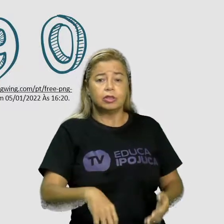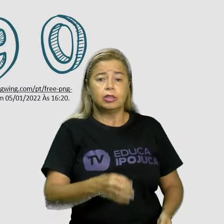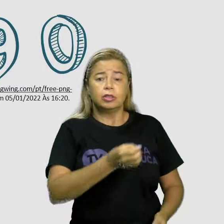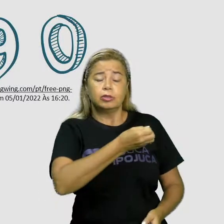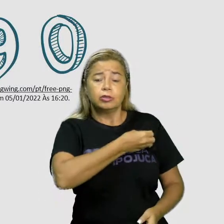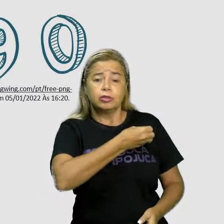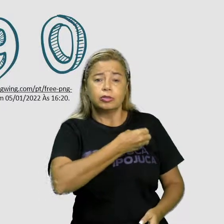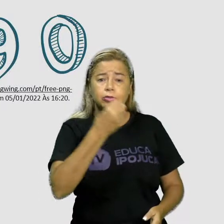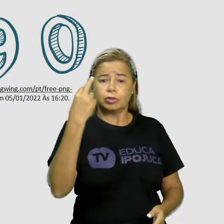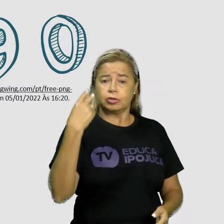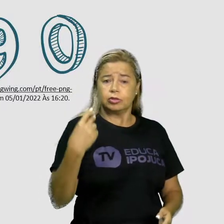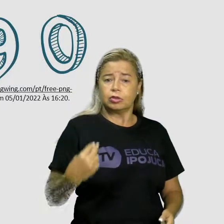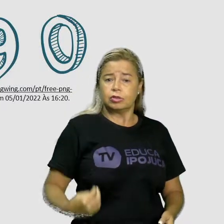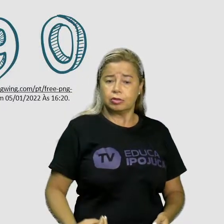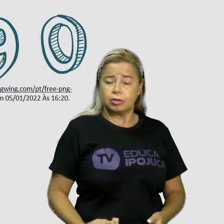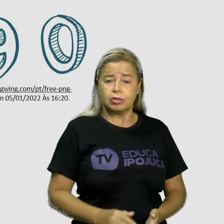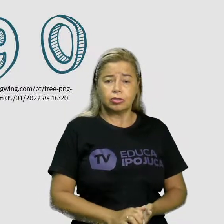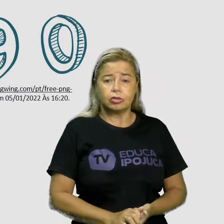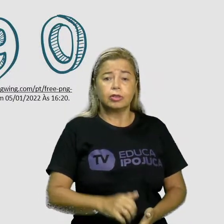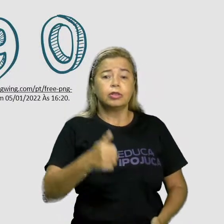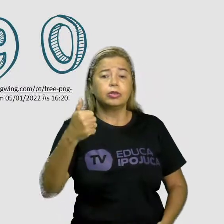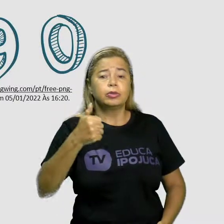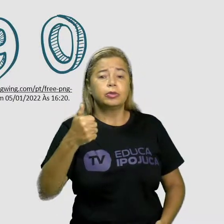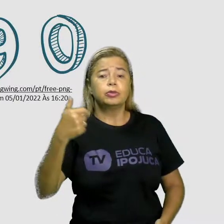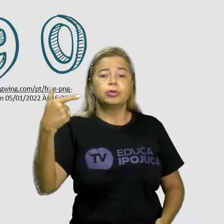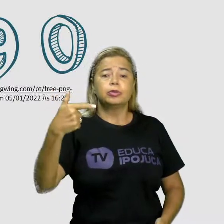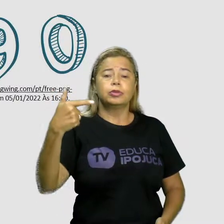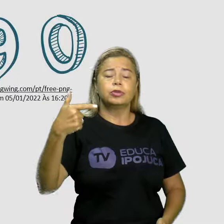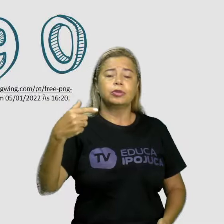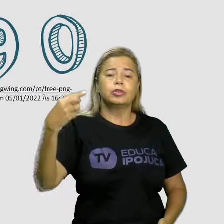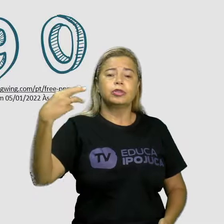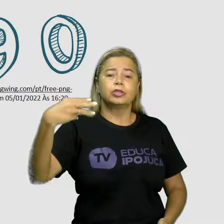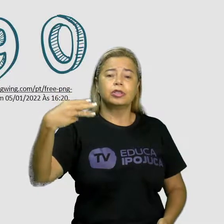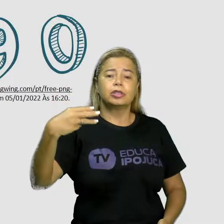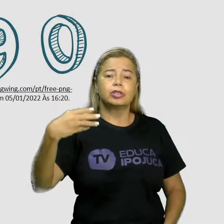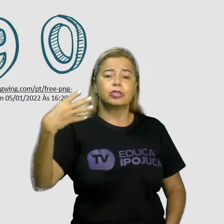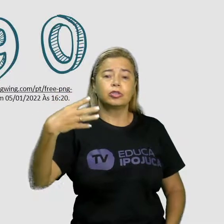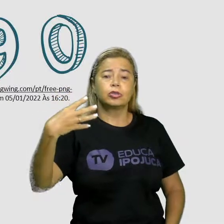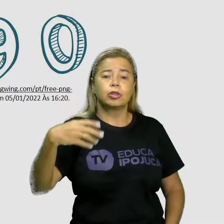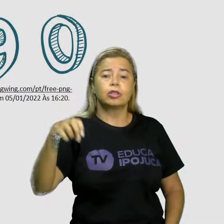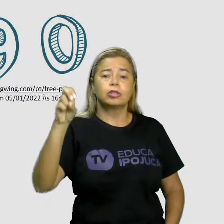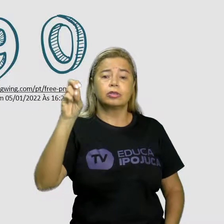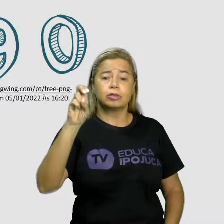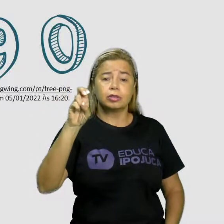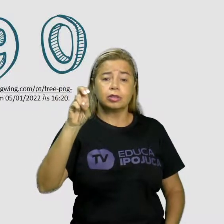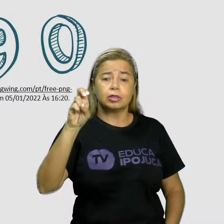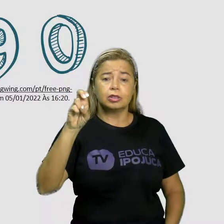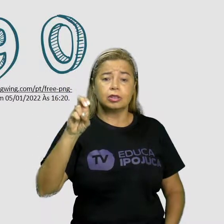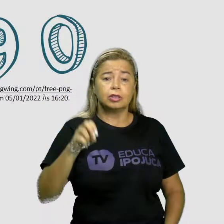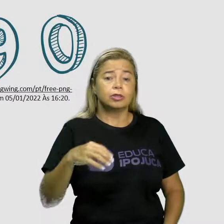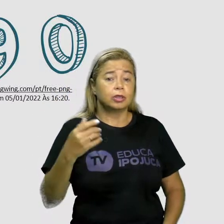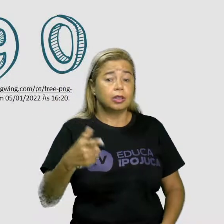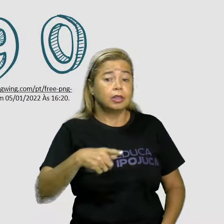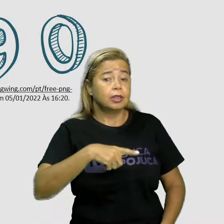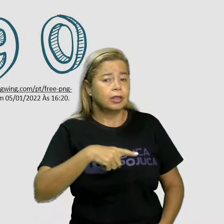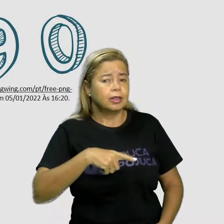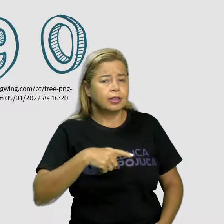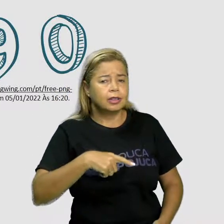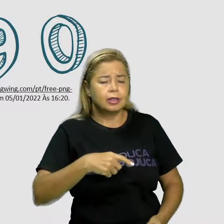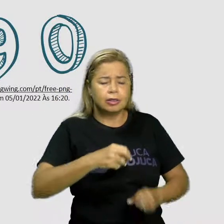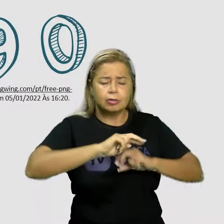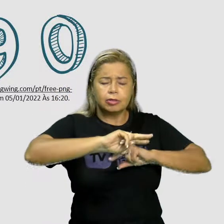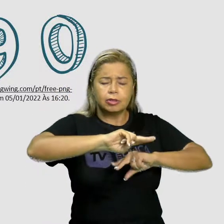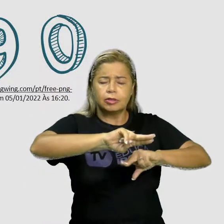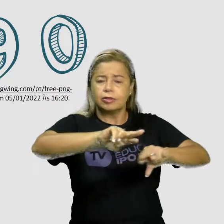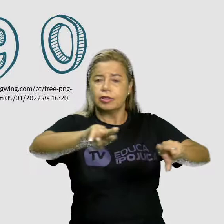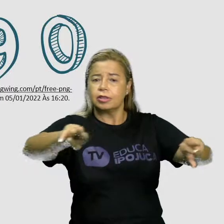2, 3, 4, 5 e temos muito mais.